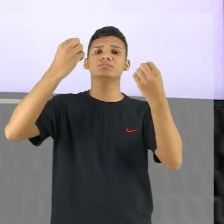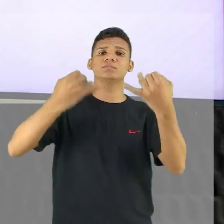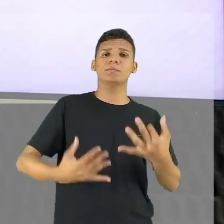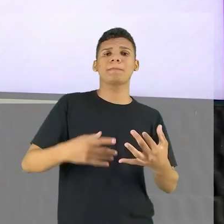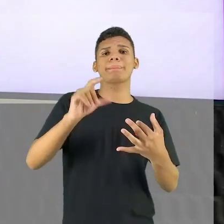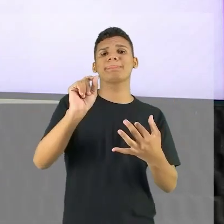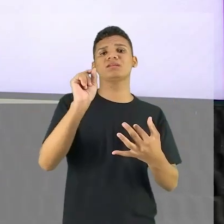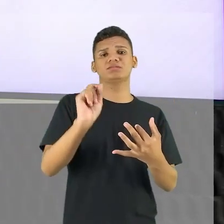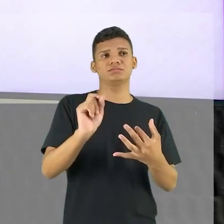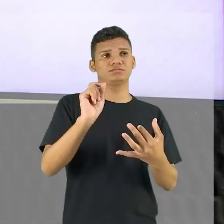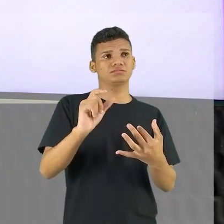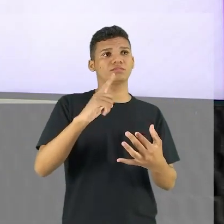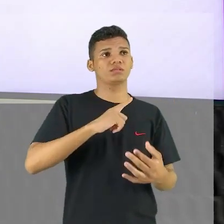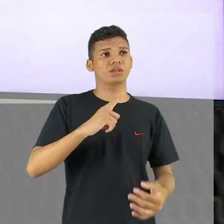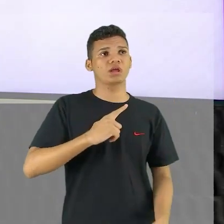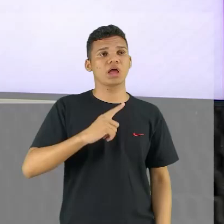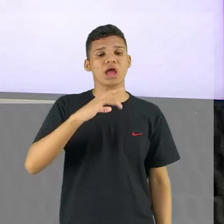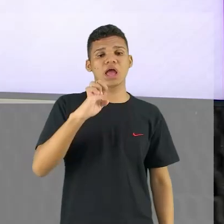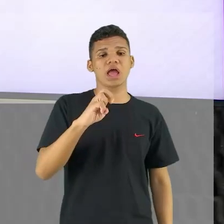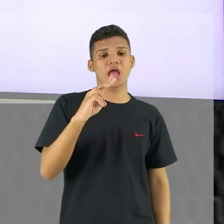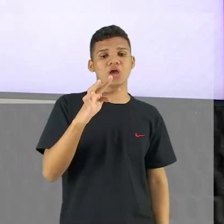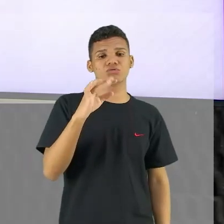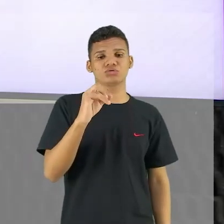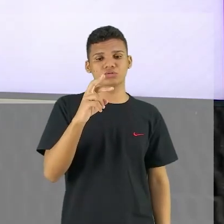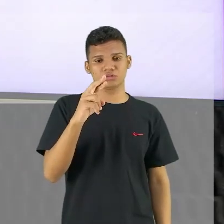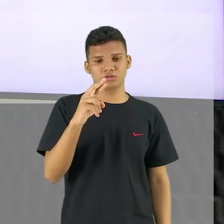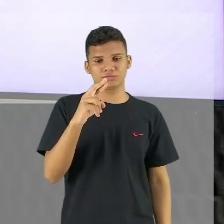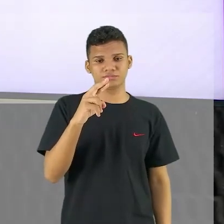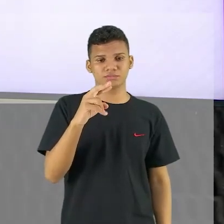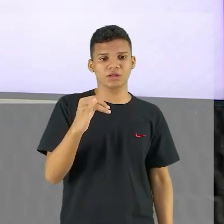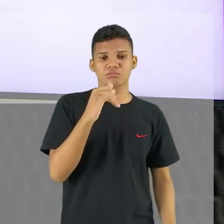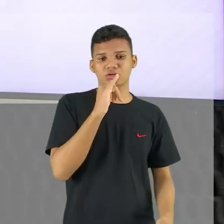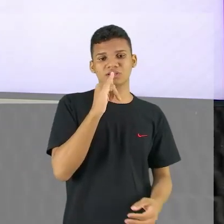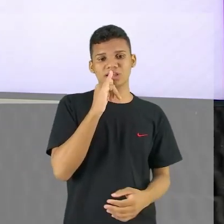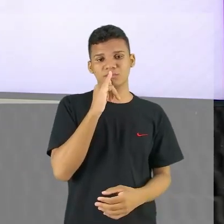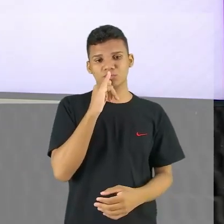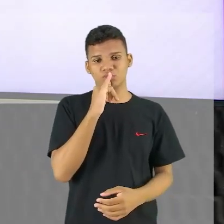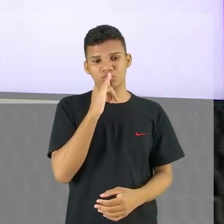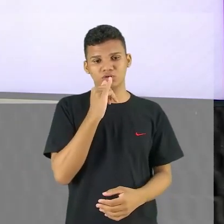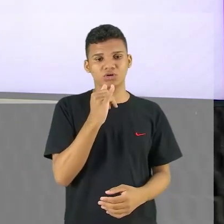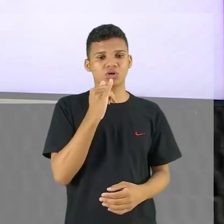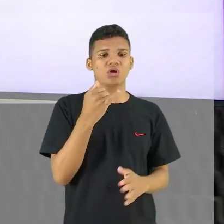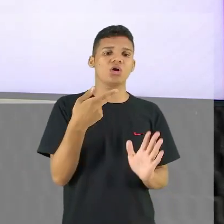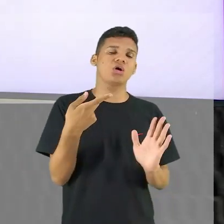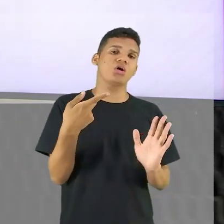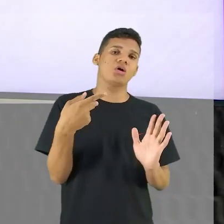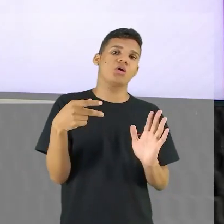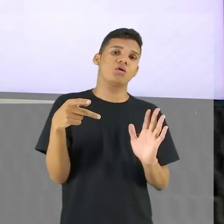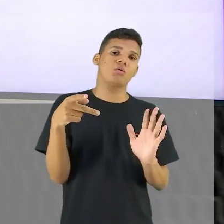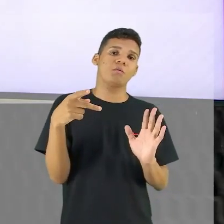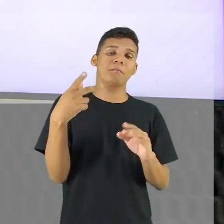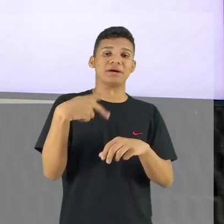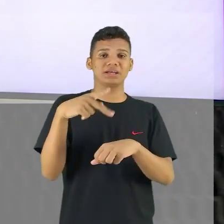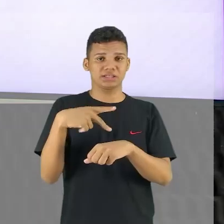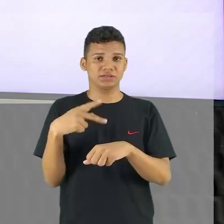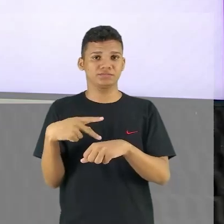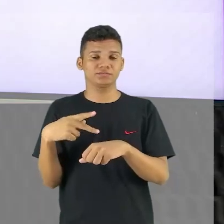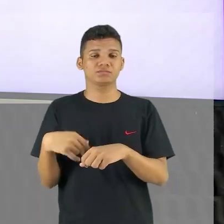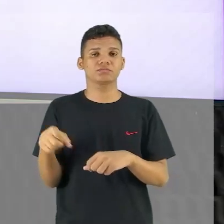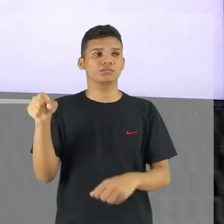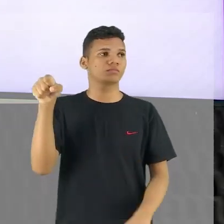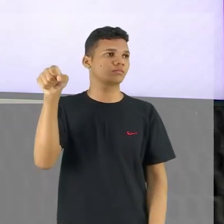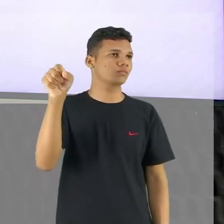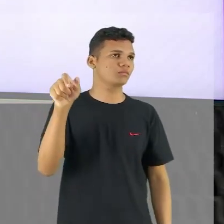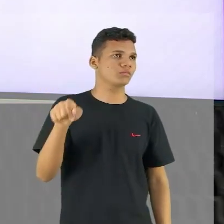de Puerto Rico, ou o país Porto Rico, em português. Porto